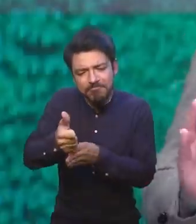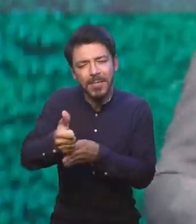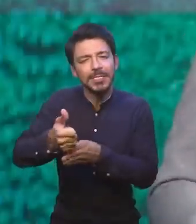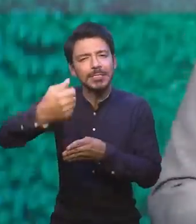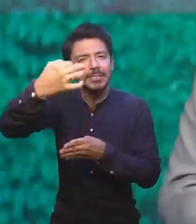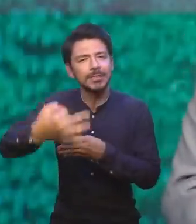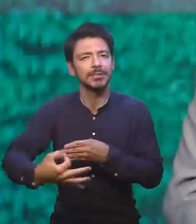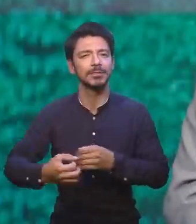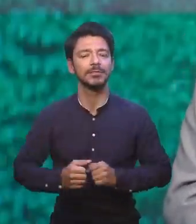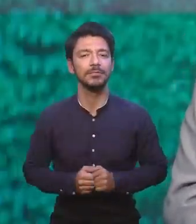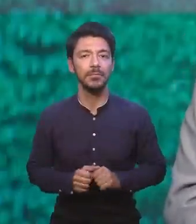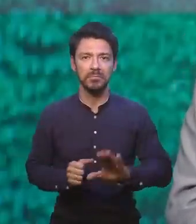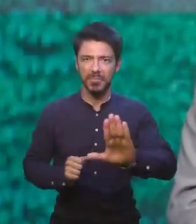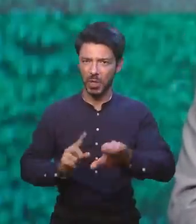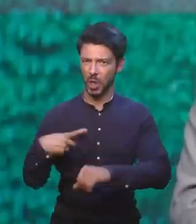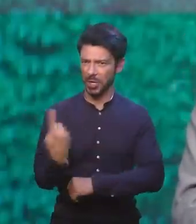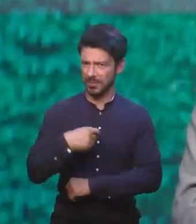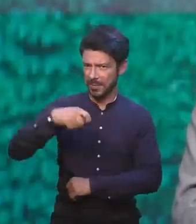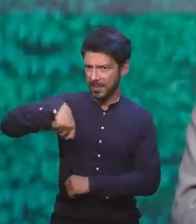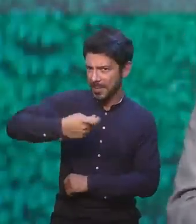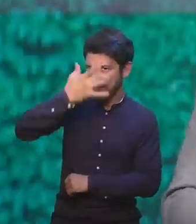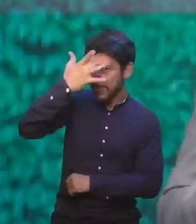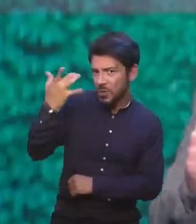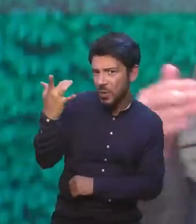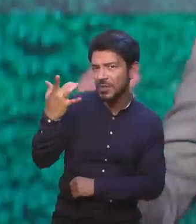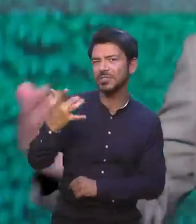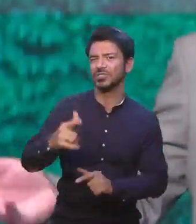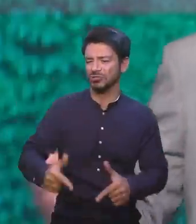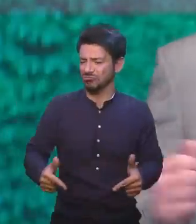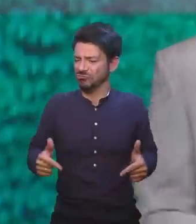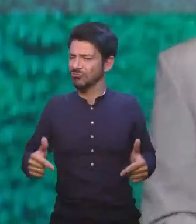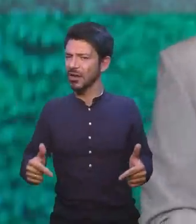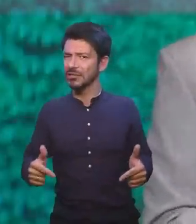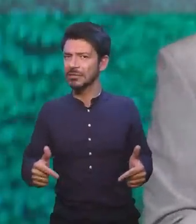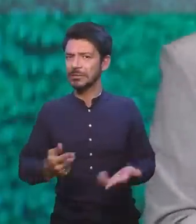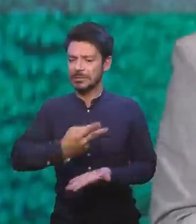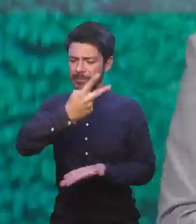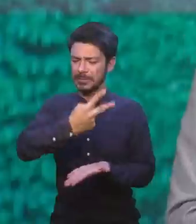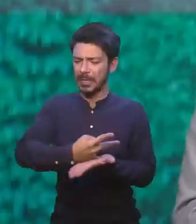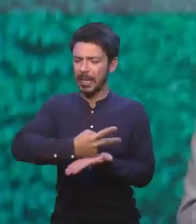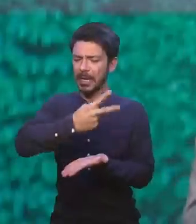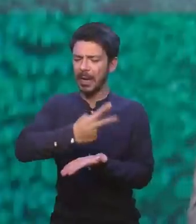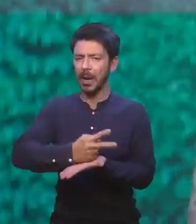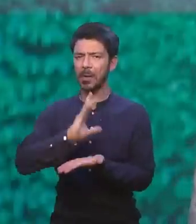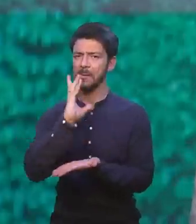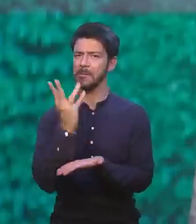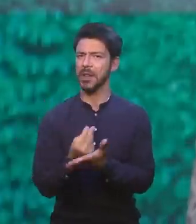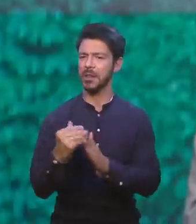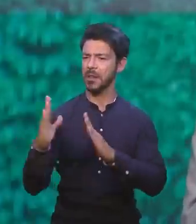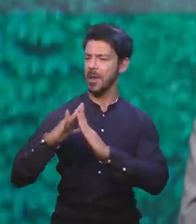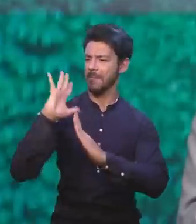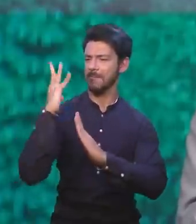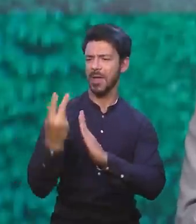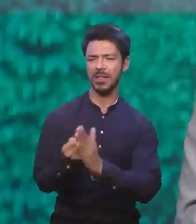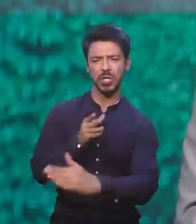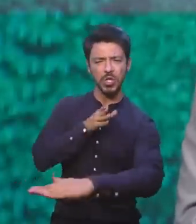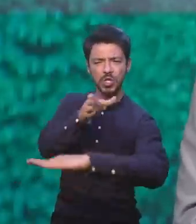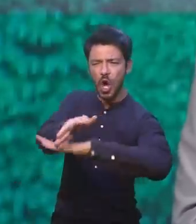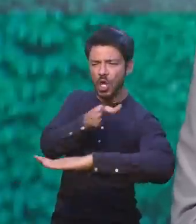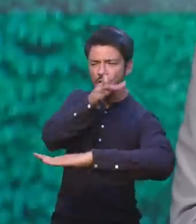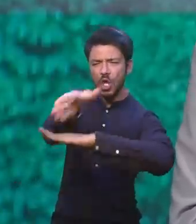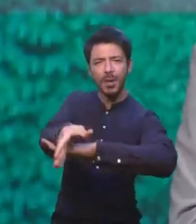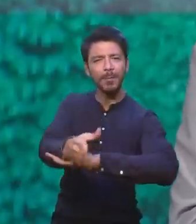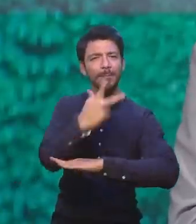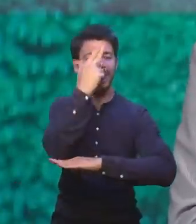nós não podemos tornar pessoas chatas também, que não faz nada conversar só de espiritismo, só vai ao centro, porque tem uns que são chatos, já atendi